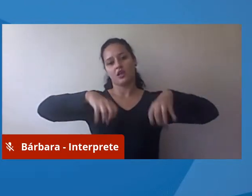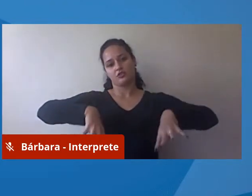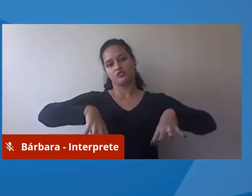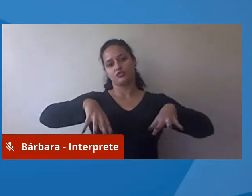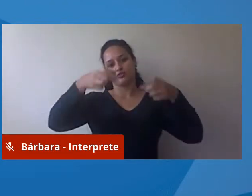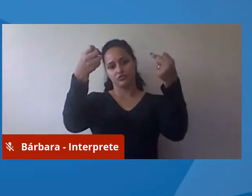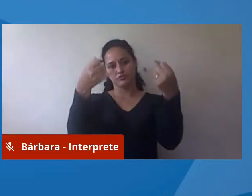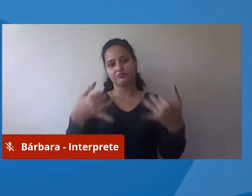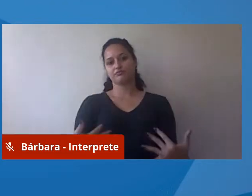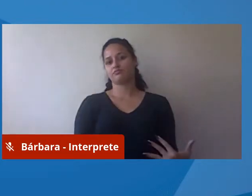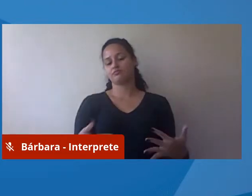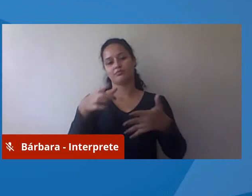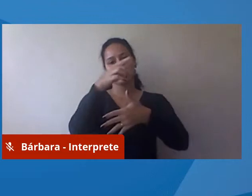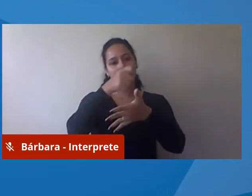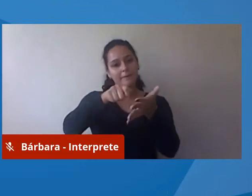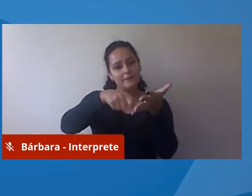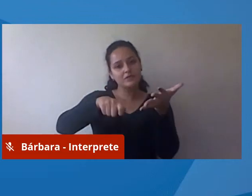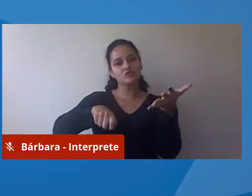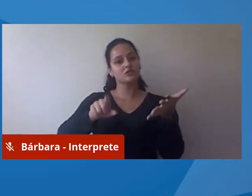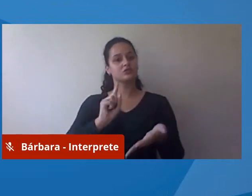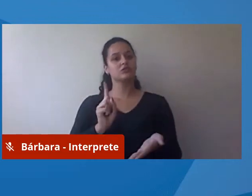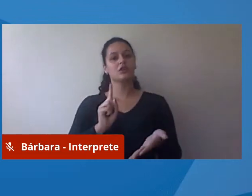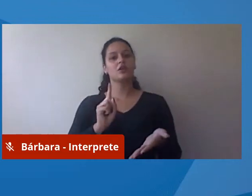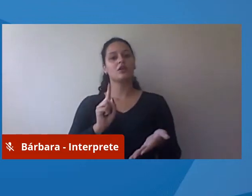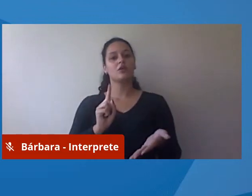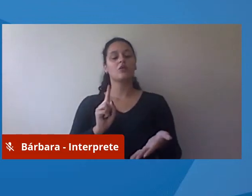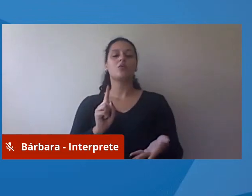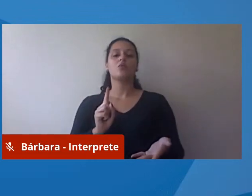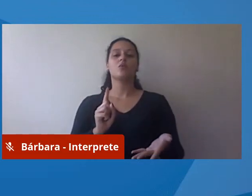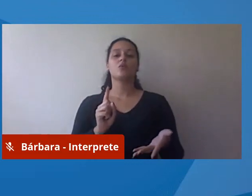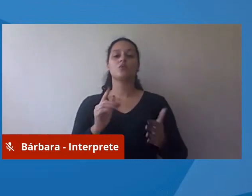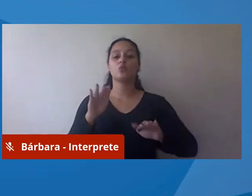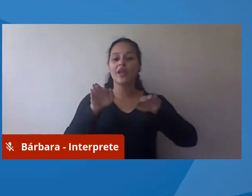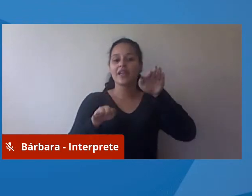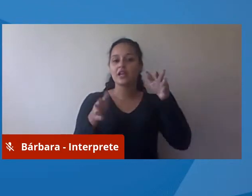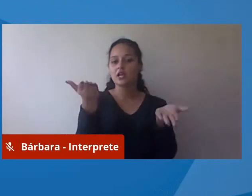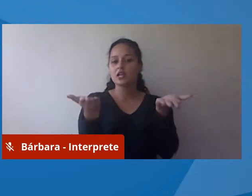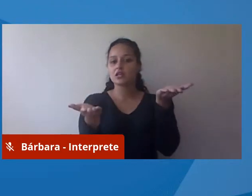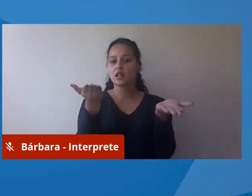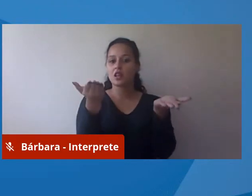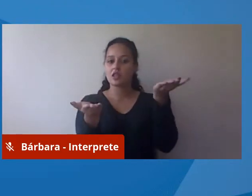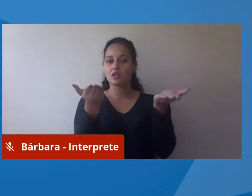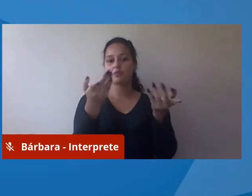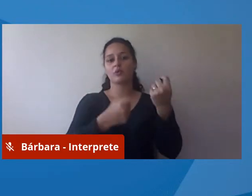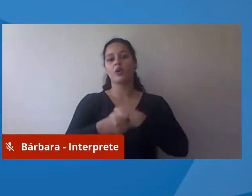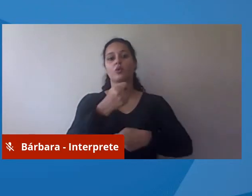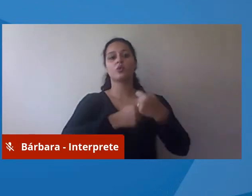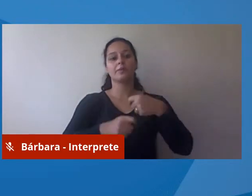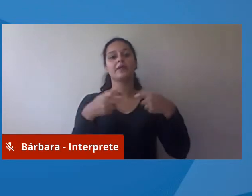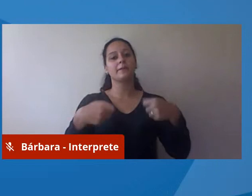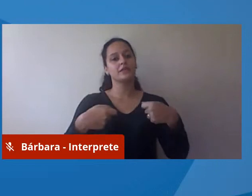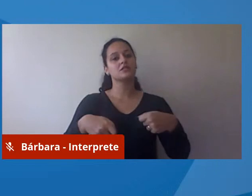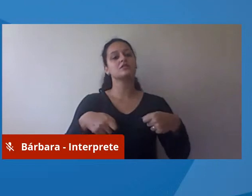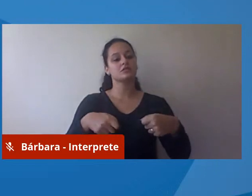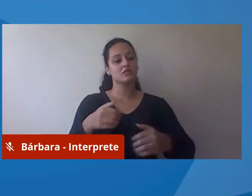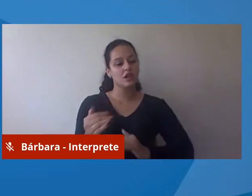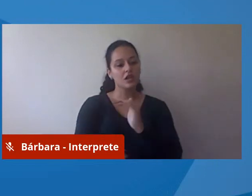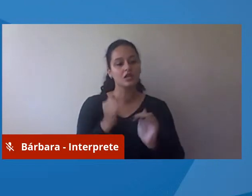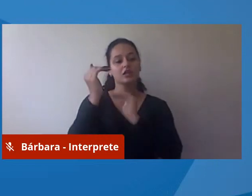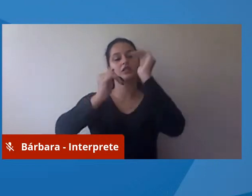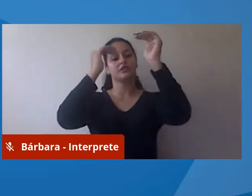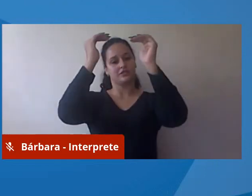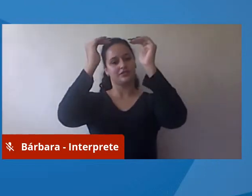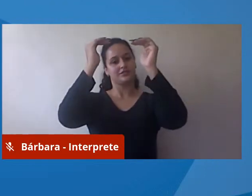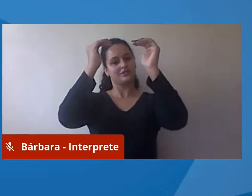de equilibrar a economia é fazer crescer a economia. Como é que se equilibra a previdência social? Criando mais emprego com carteira